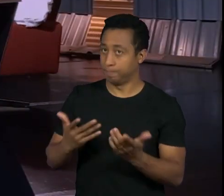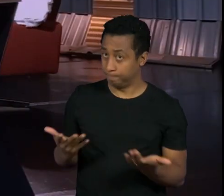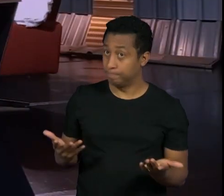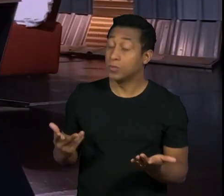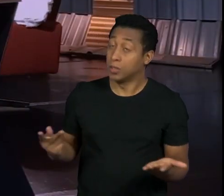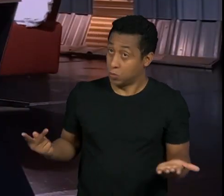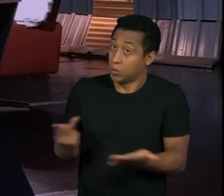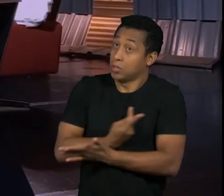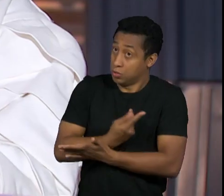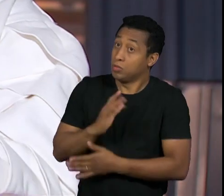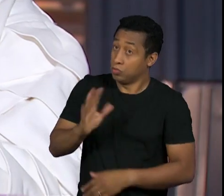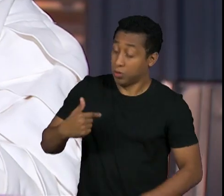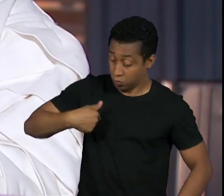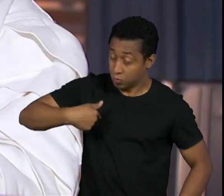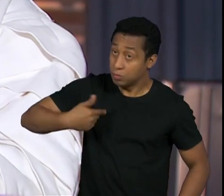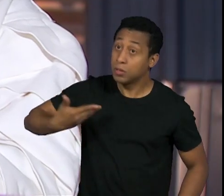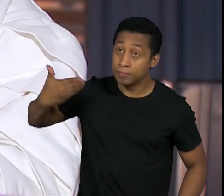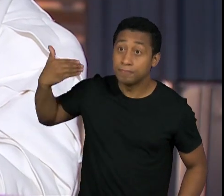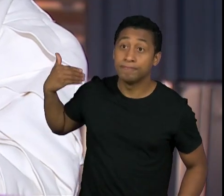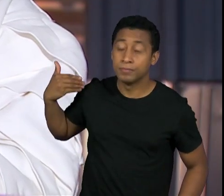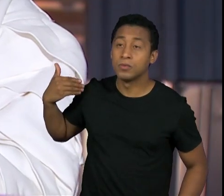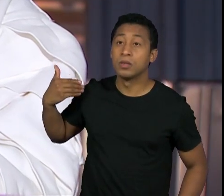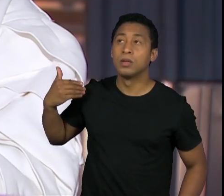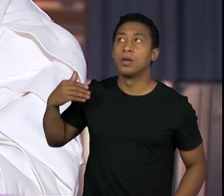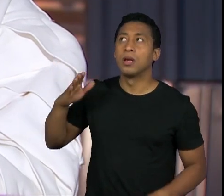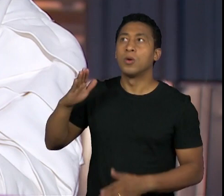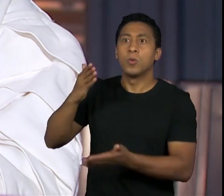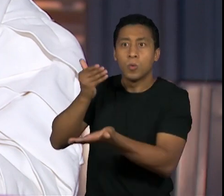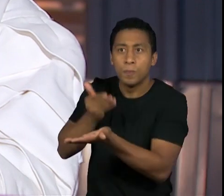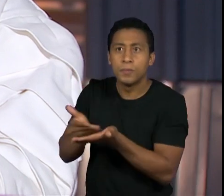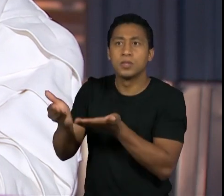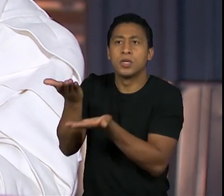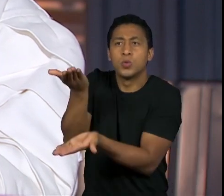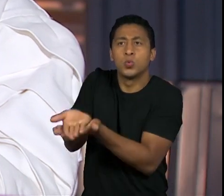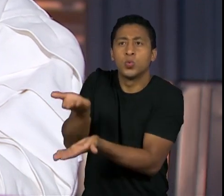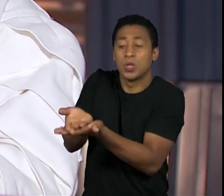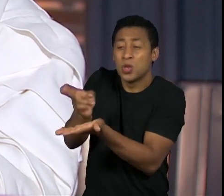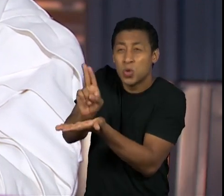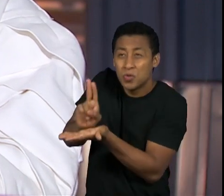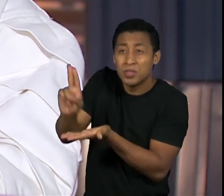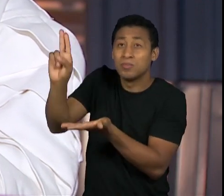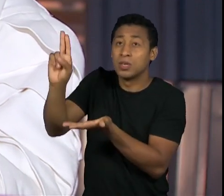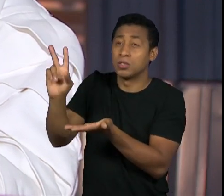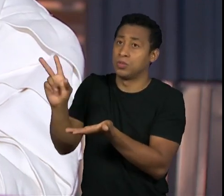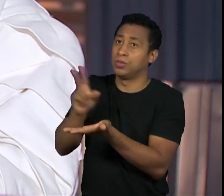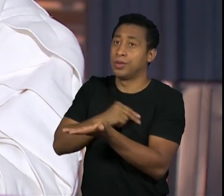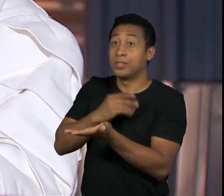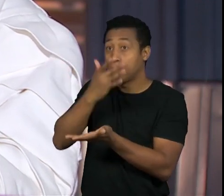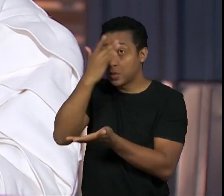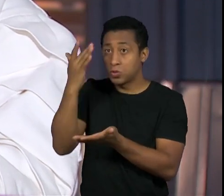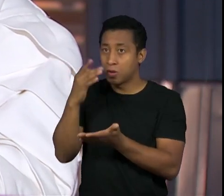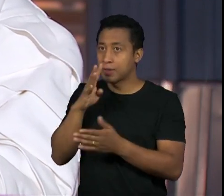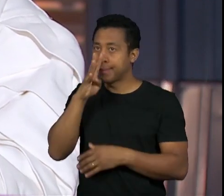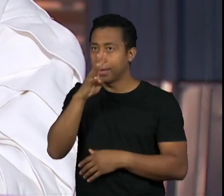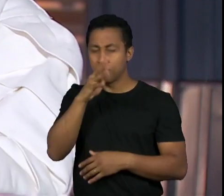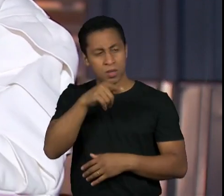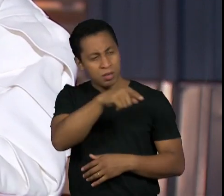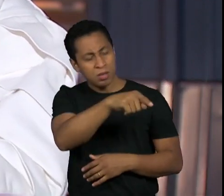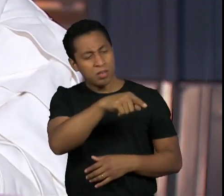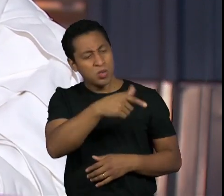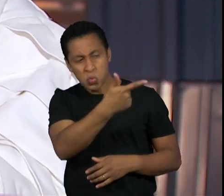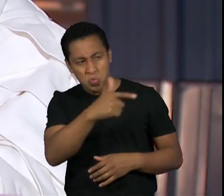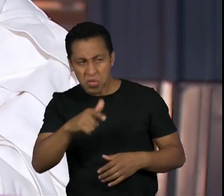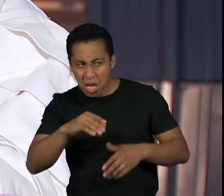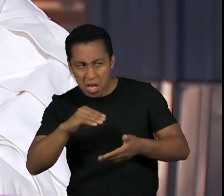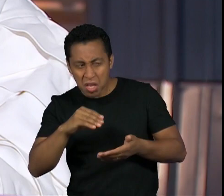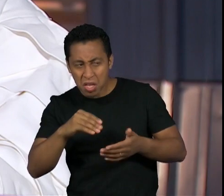foi uma questão. Principalmente quando eu entrei na universidade. É mesmo? Faltou pano, faltou tecido na sua saia, colega. Porque o